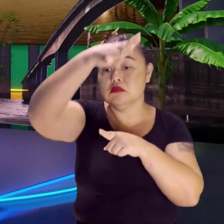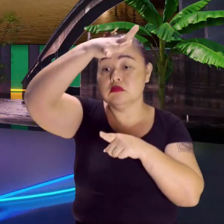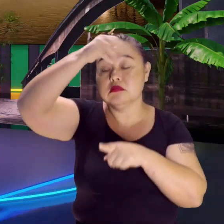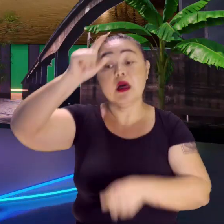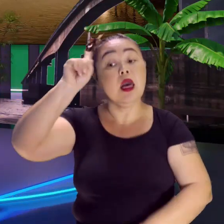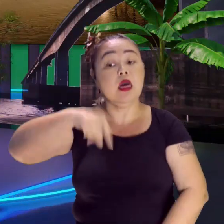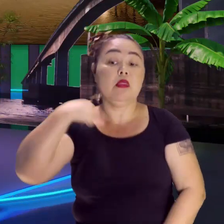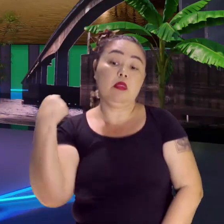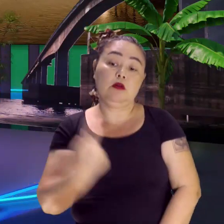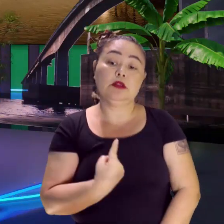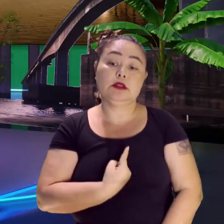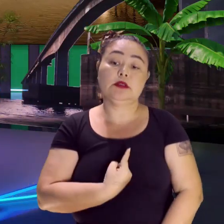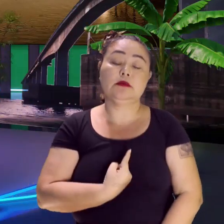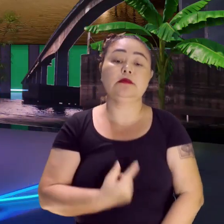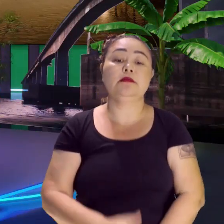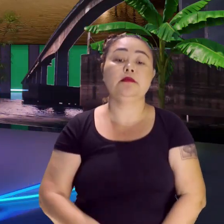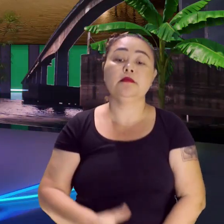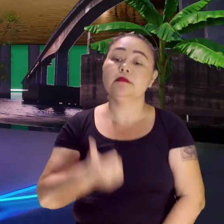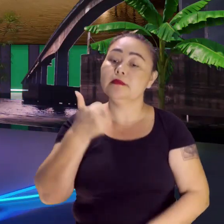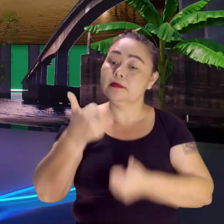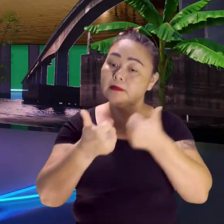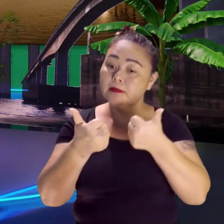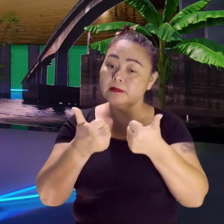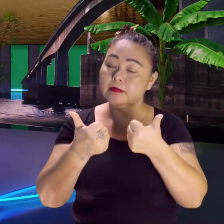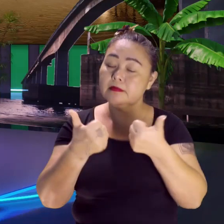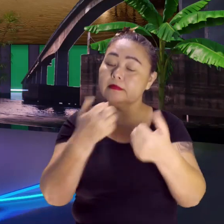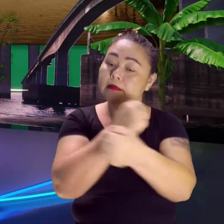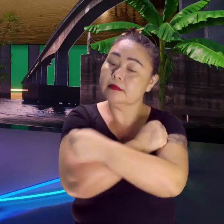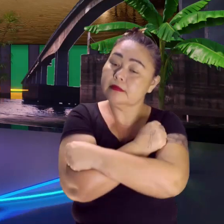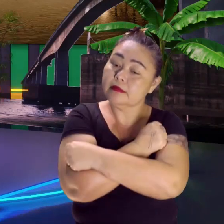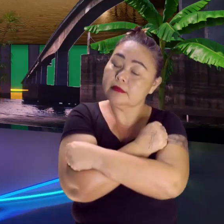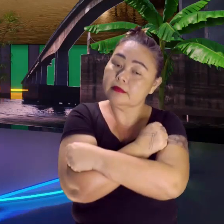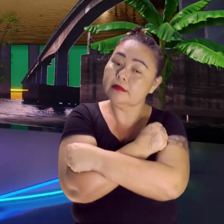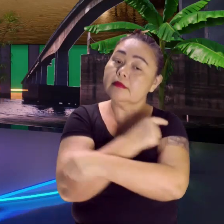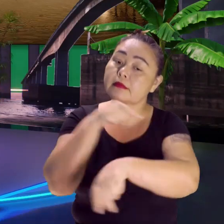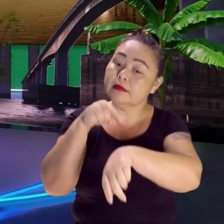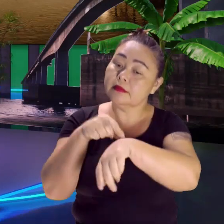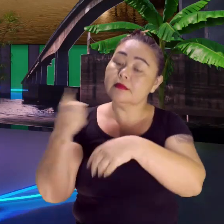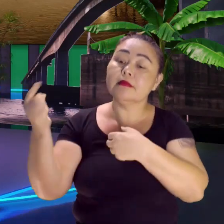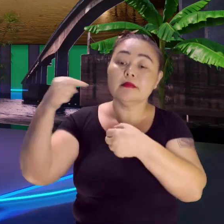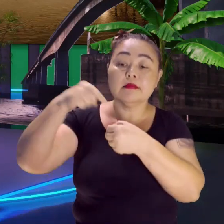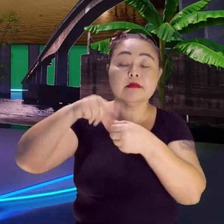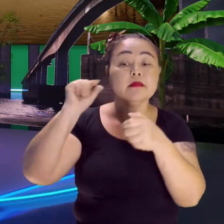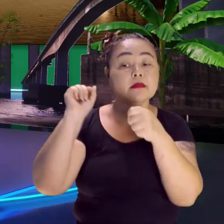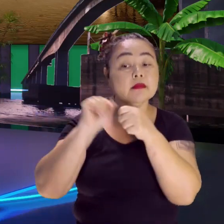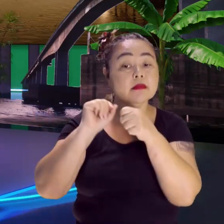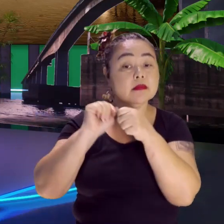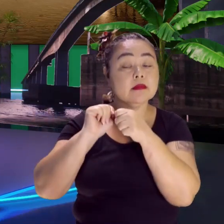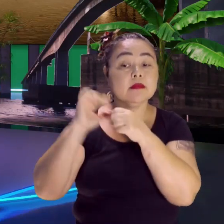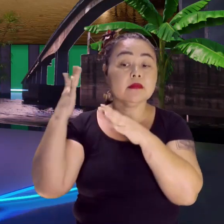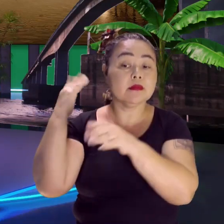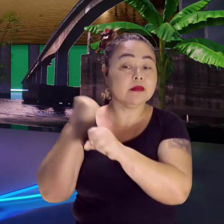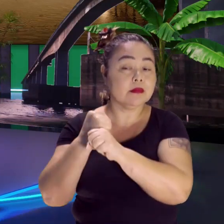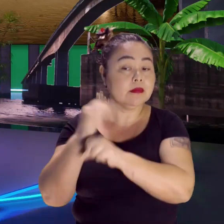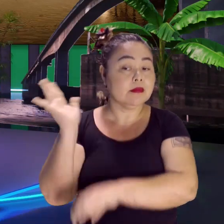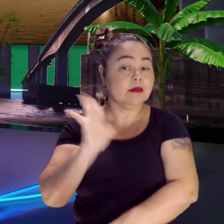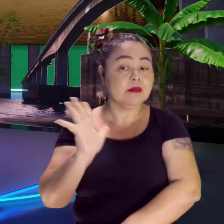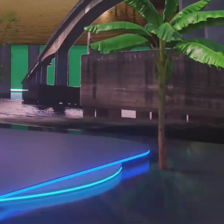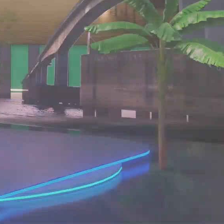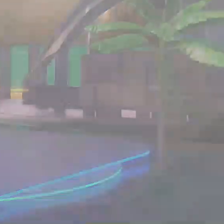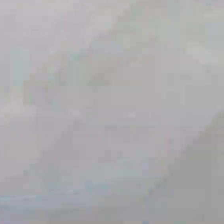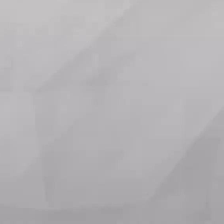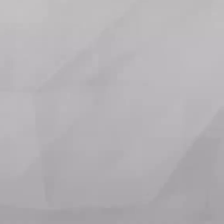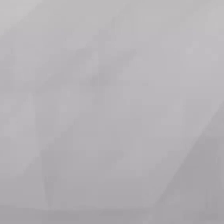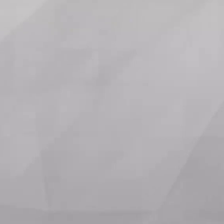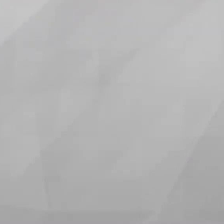é Nossa né Professor Jorge exatamente beleza galera um grande abraço para vocês daqui a pouquinho a gente volta para fazer a revisão tchau